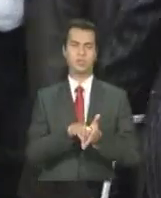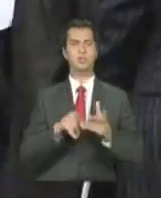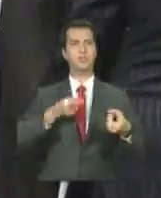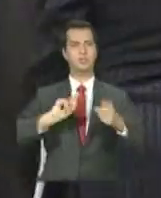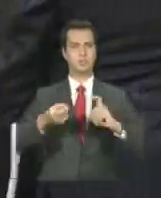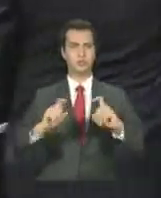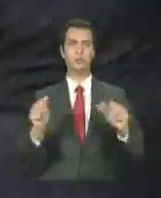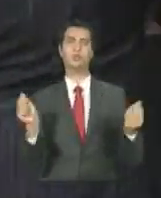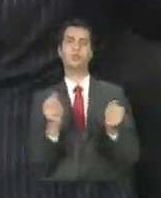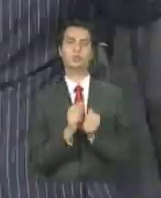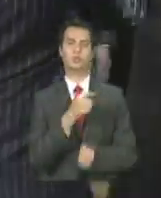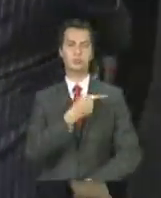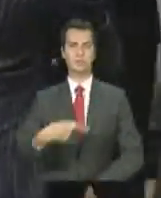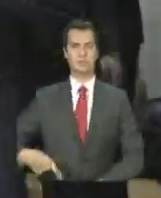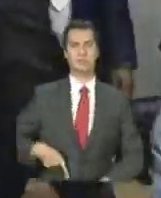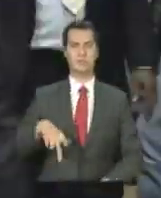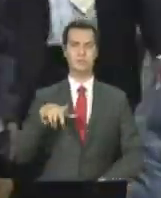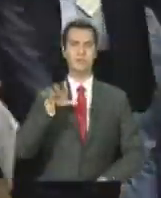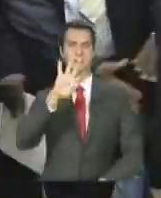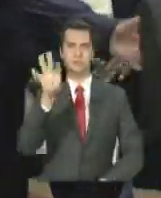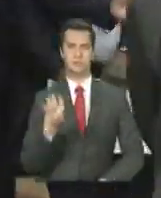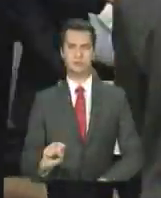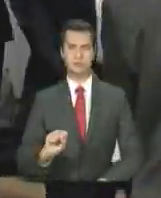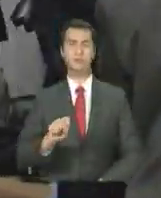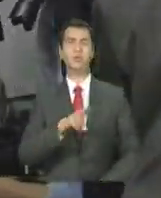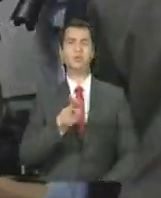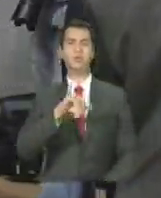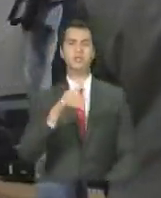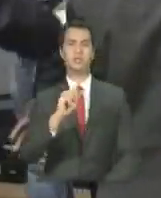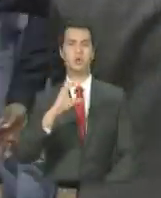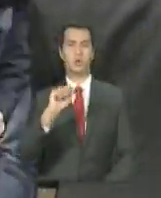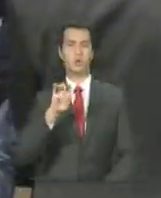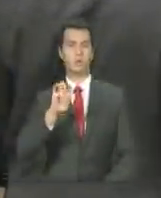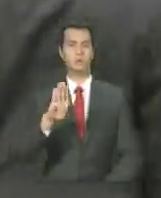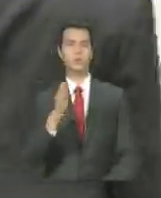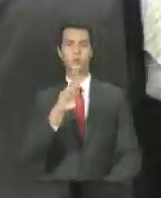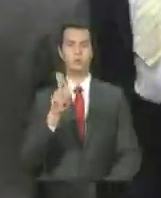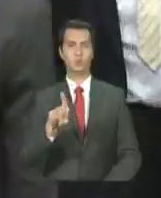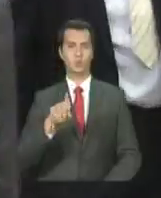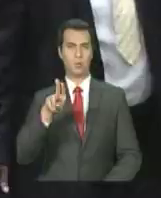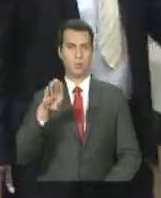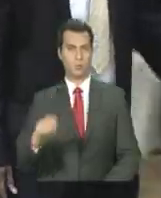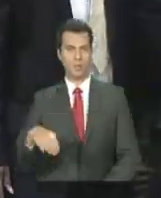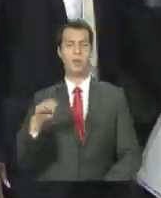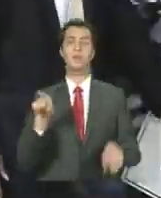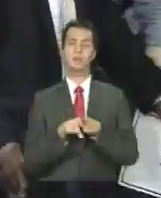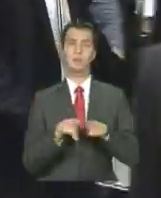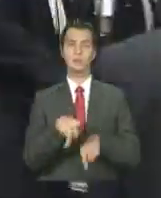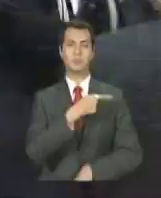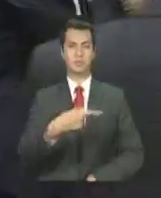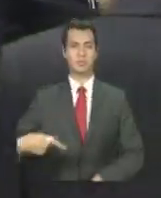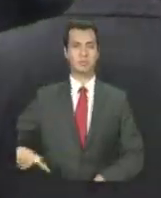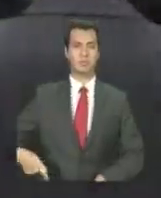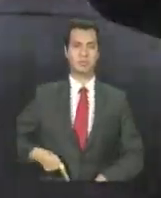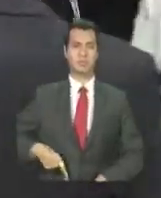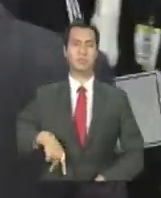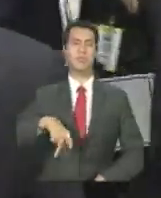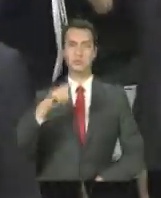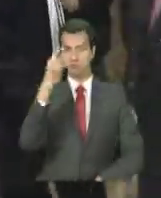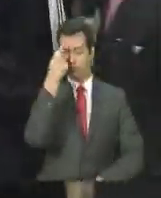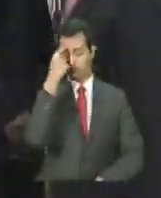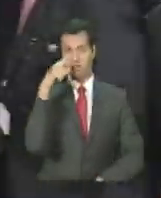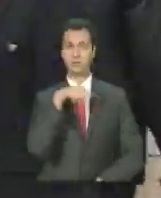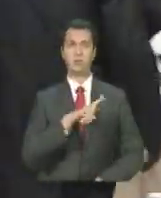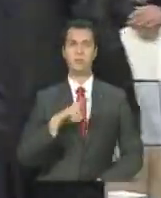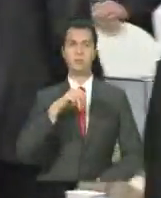do presidente da África do Sul, Jacob Zuma, e também do primeiro-ministro da Índia, Manmohan Singh.